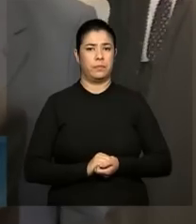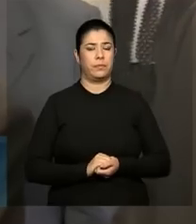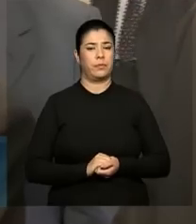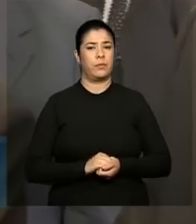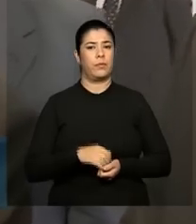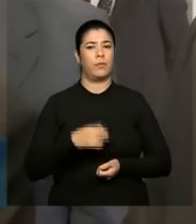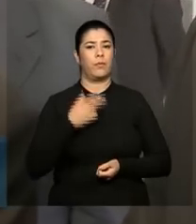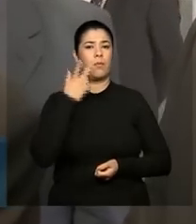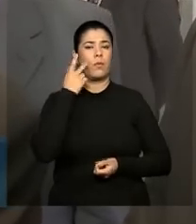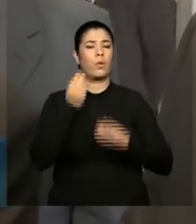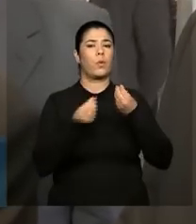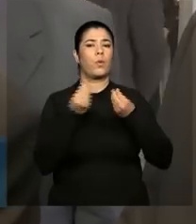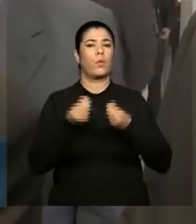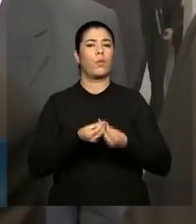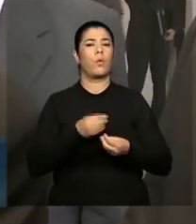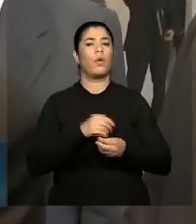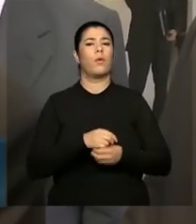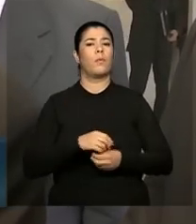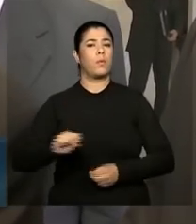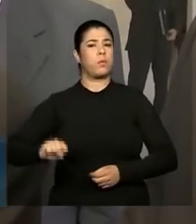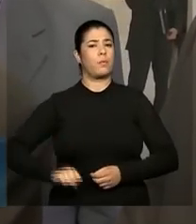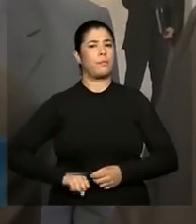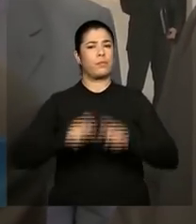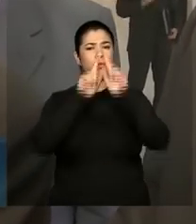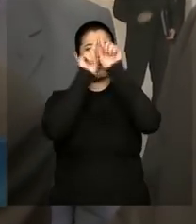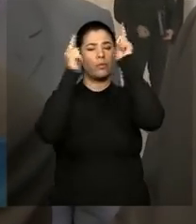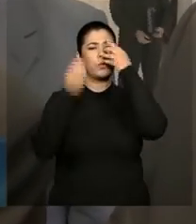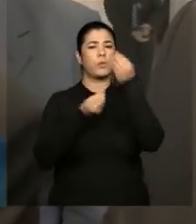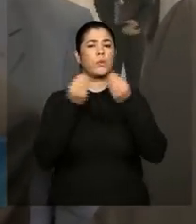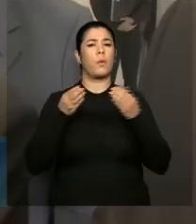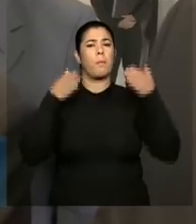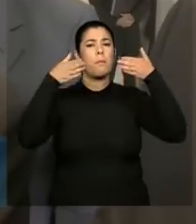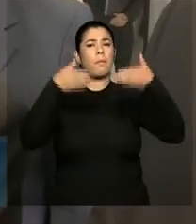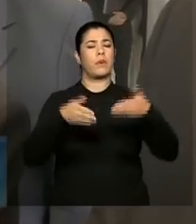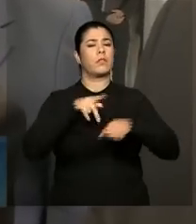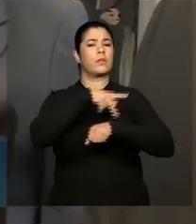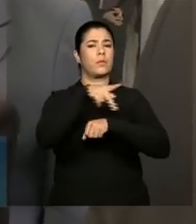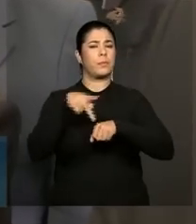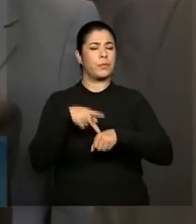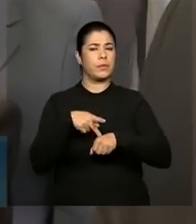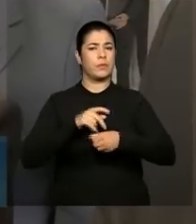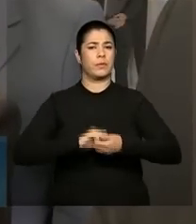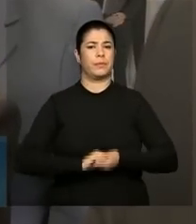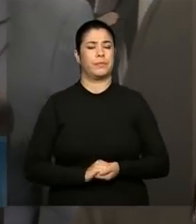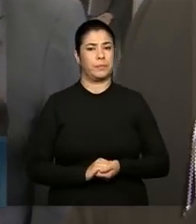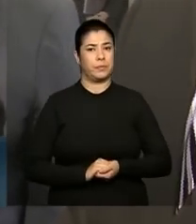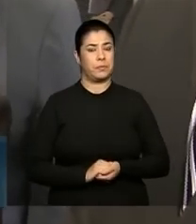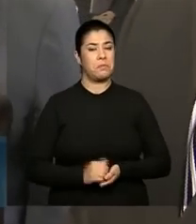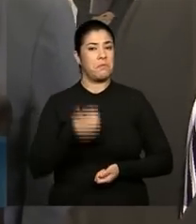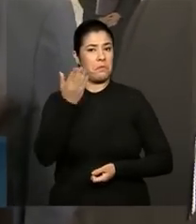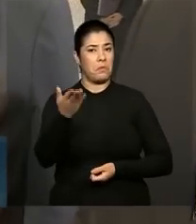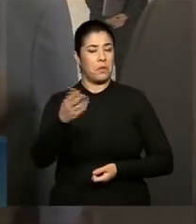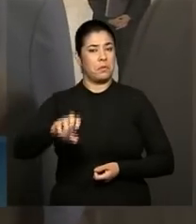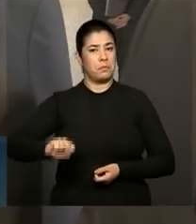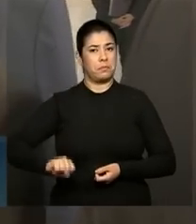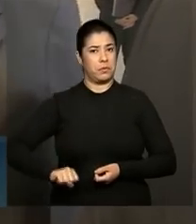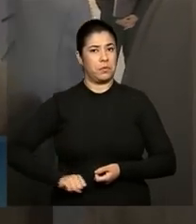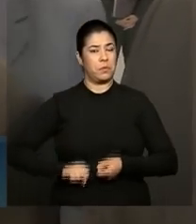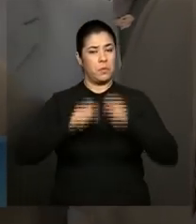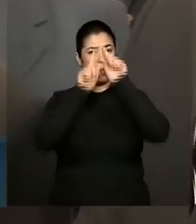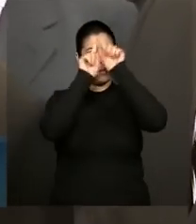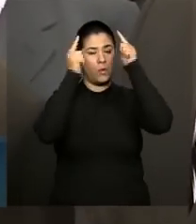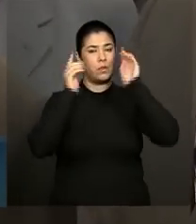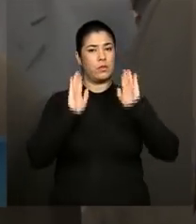com o embaixador da Grécia. O que o senhor está tratando da situação daquele país? Olha, o embaixador da Grécia, como